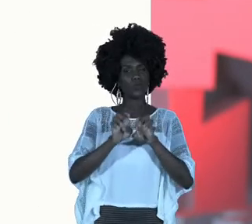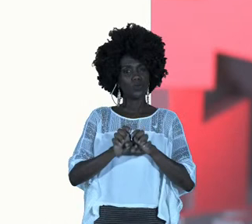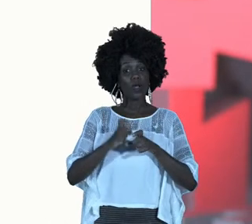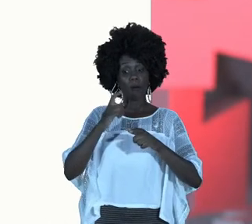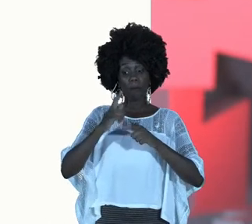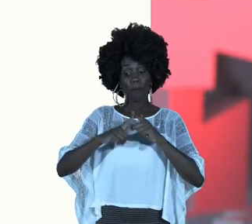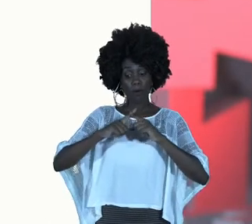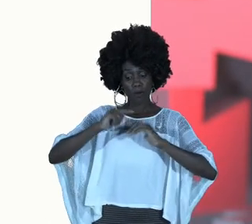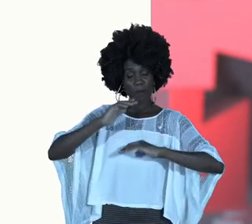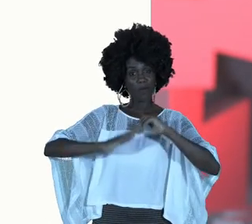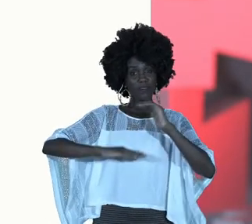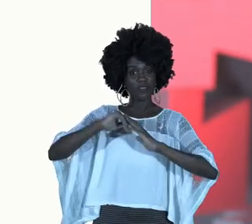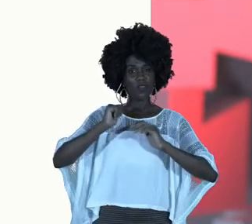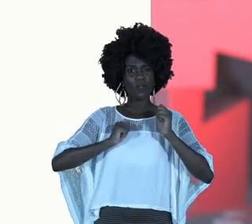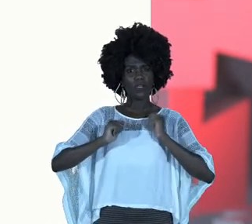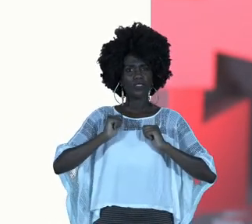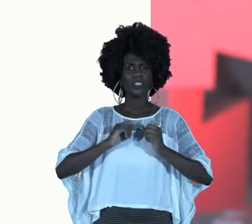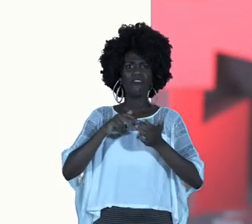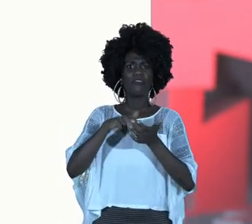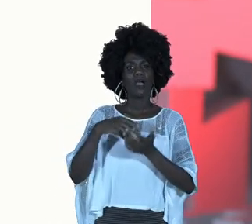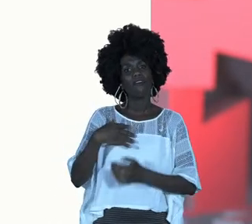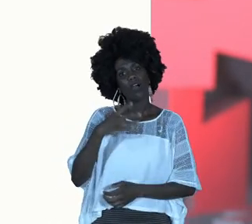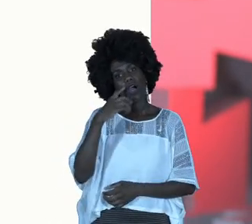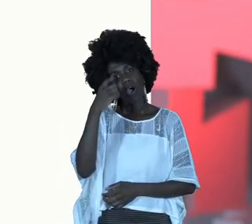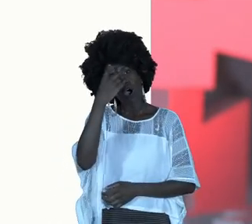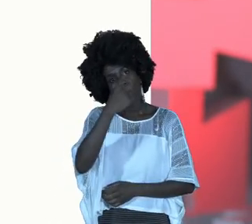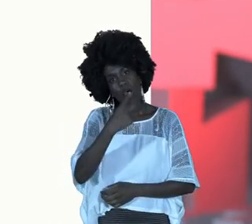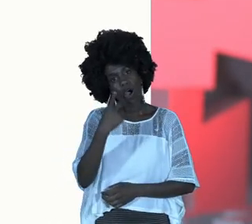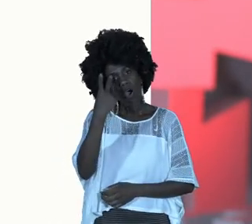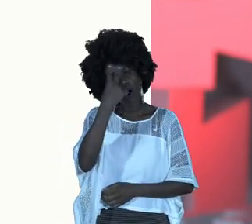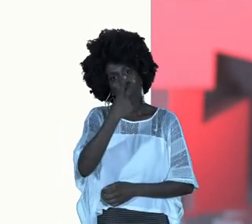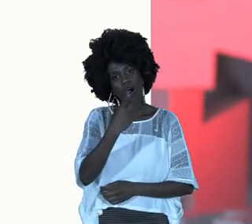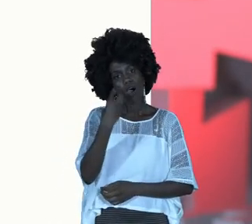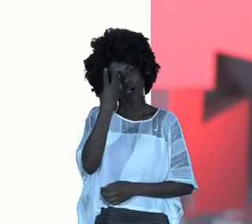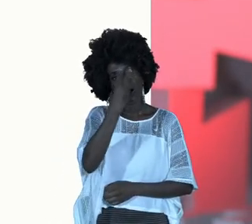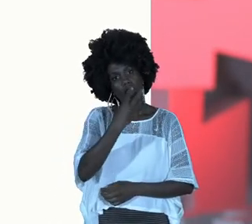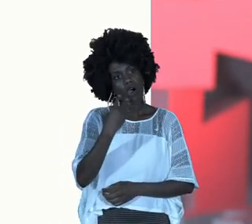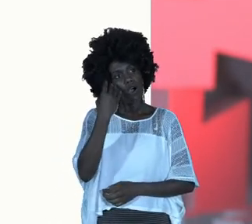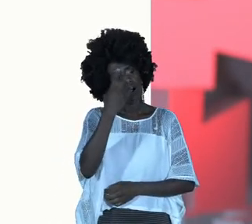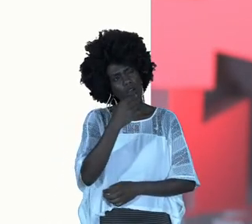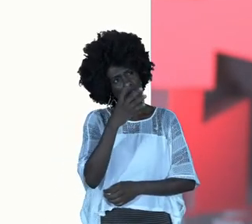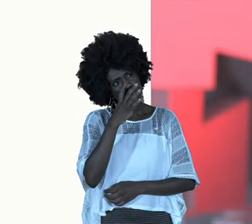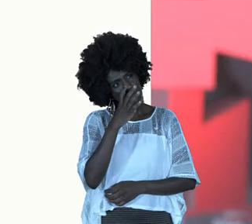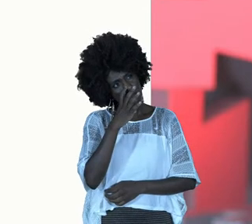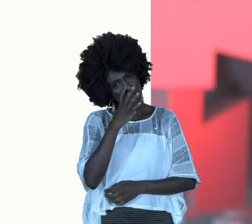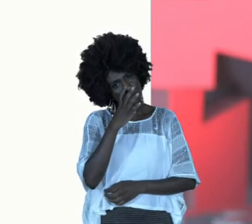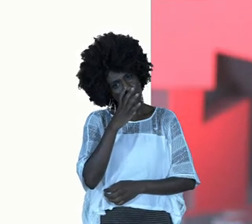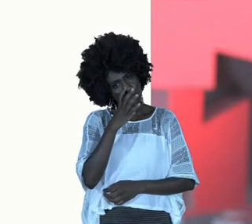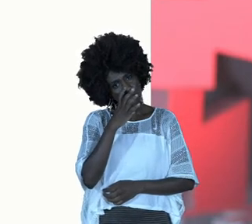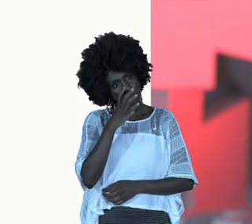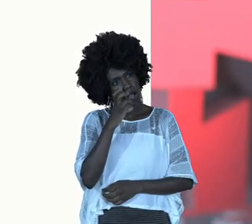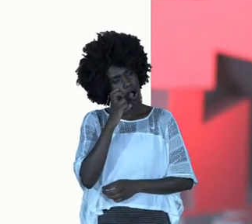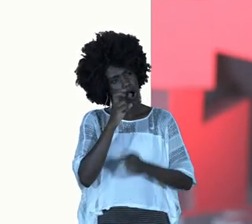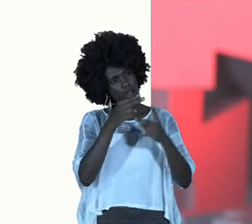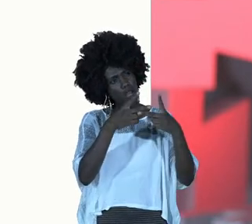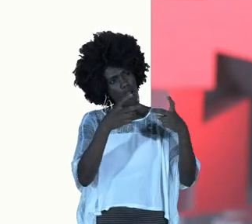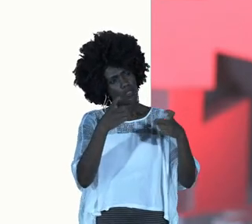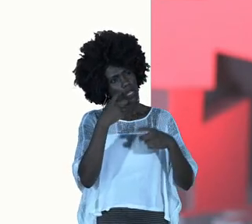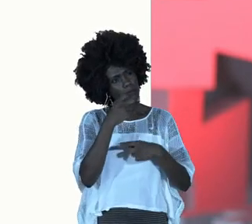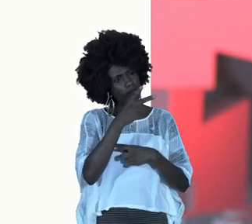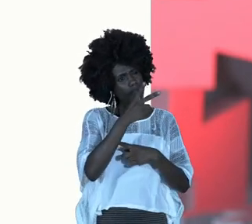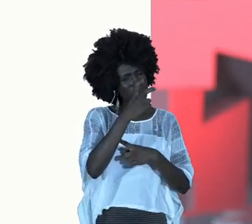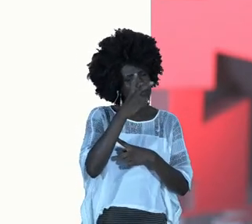horas diante do seu objeto para poder desenhar esse objeto. E ele como que captura